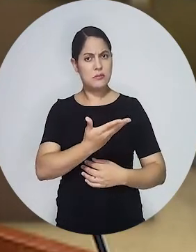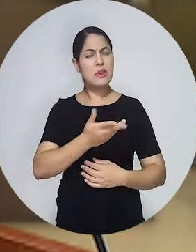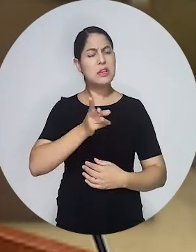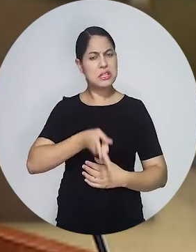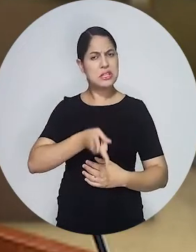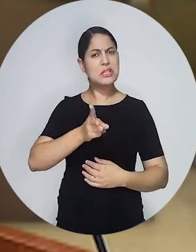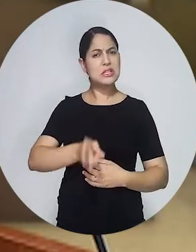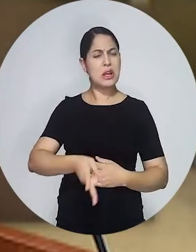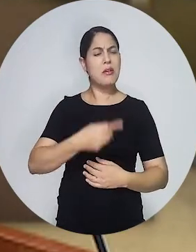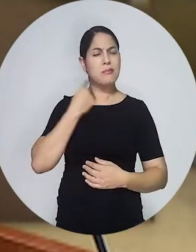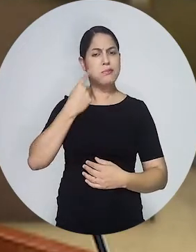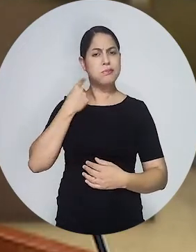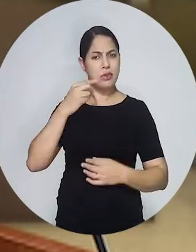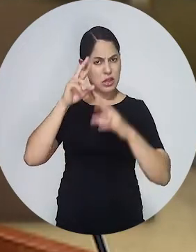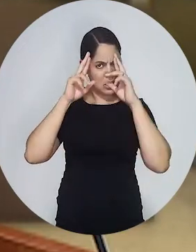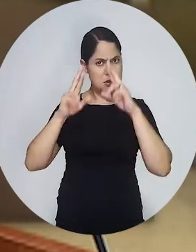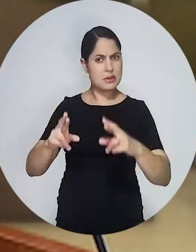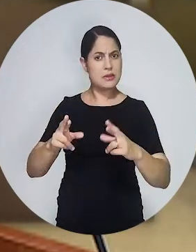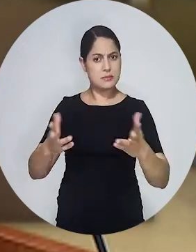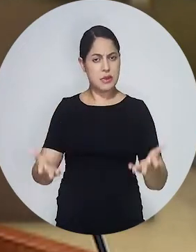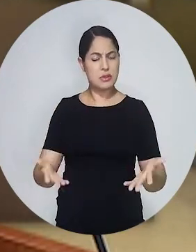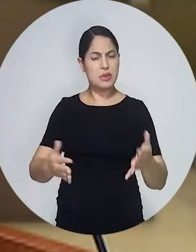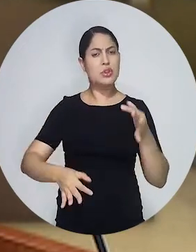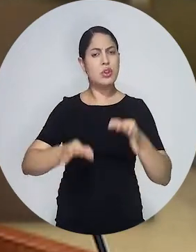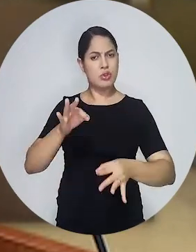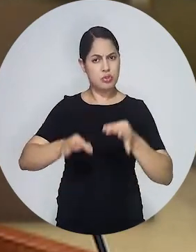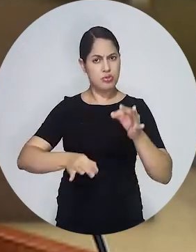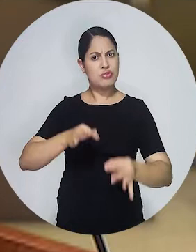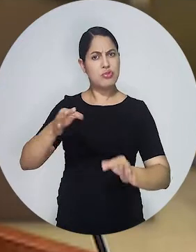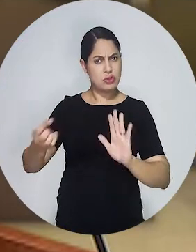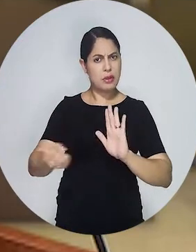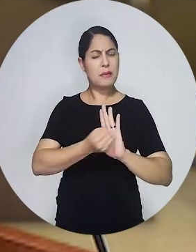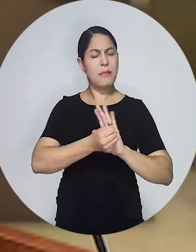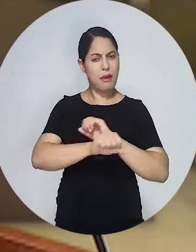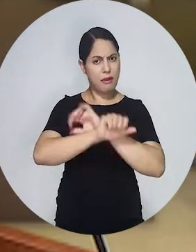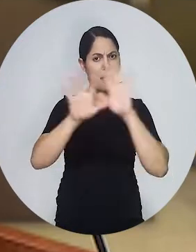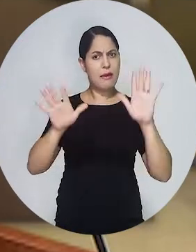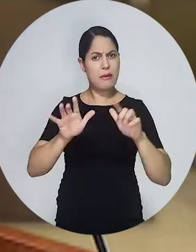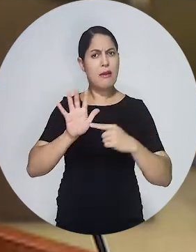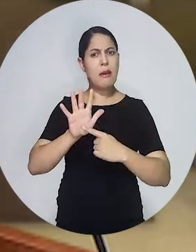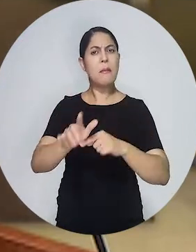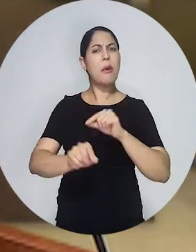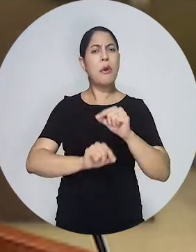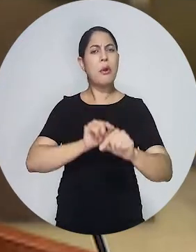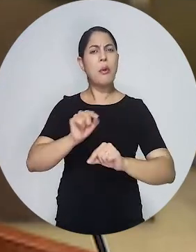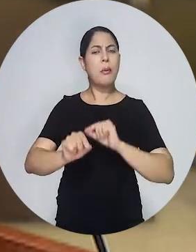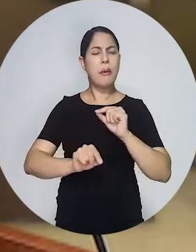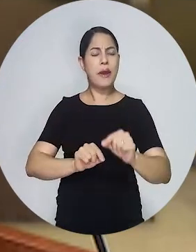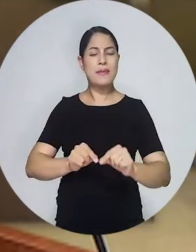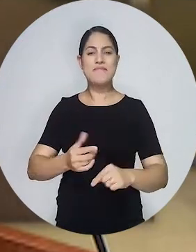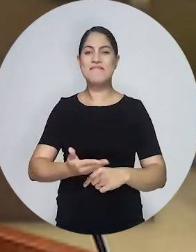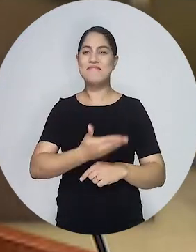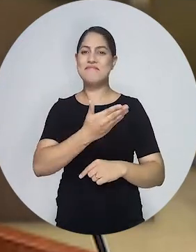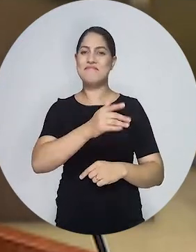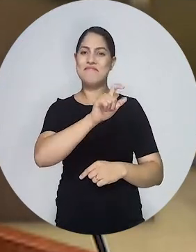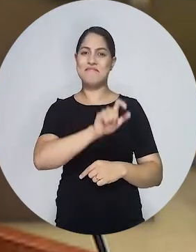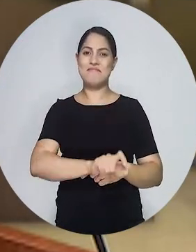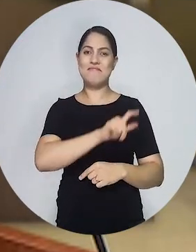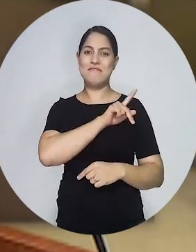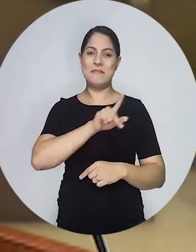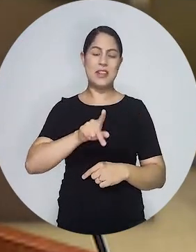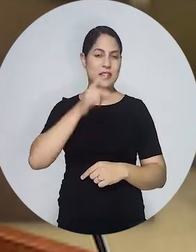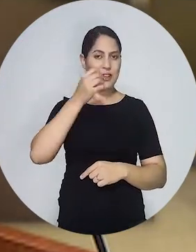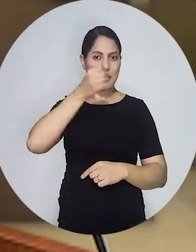respeito de sempre pelas prerrogativas da advocacia. Também é um justo registro. Isso demonstra, mais uma vez, o grande